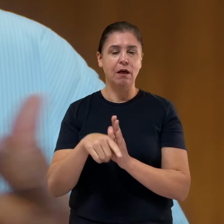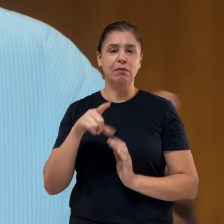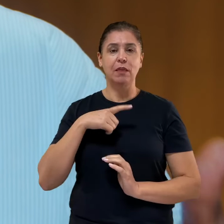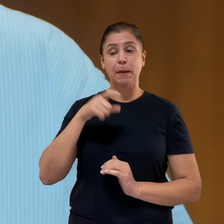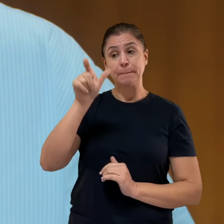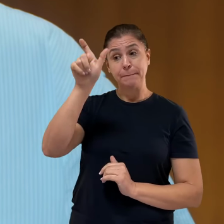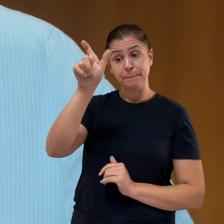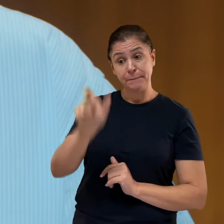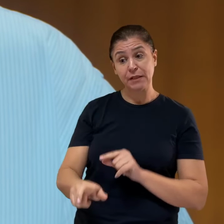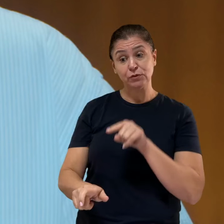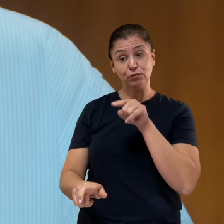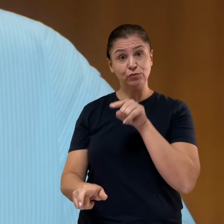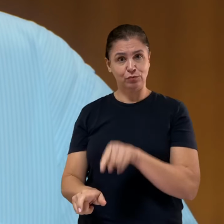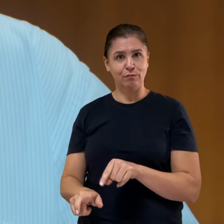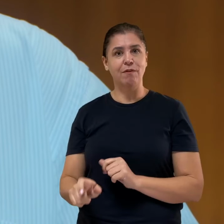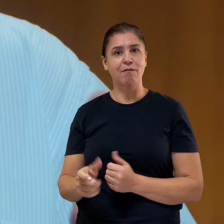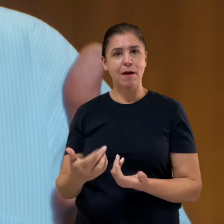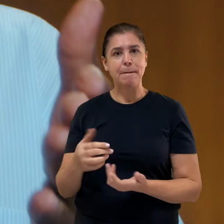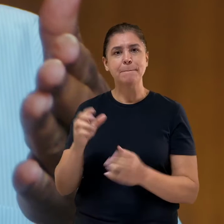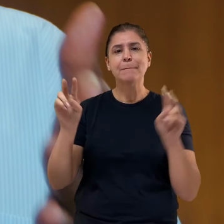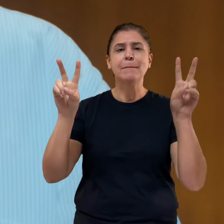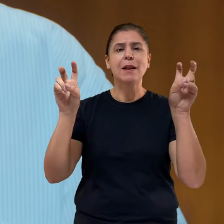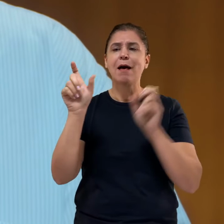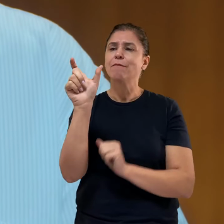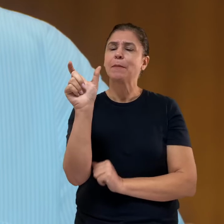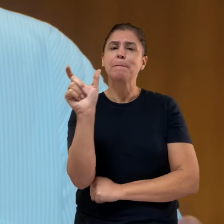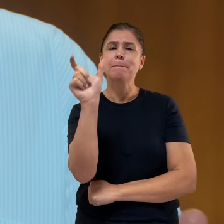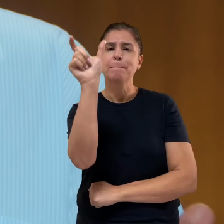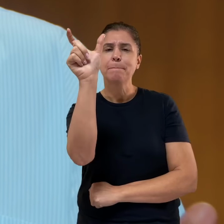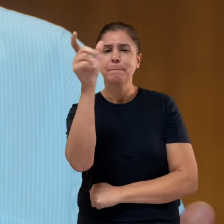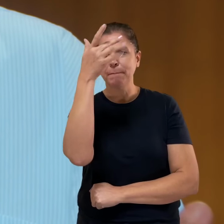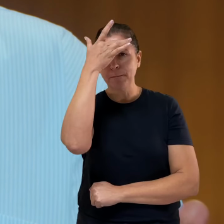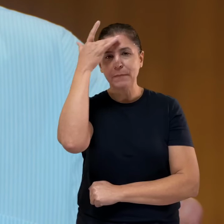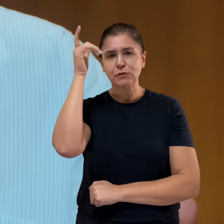temos pessoa, o termo pessoa,